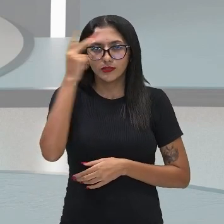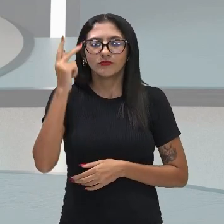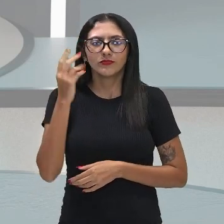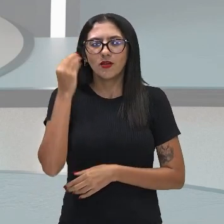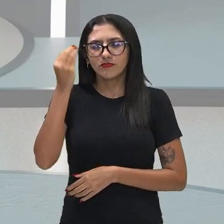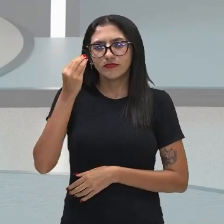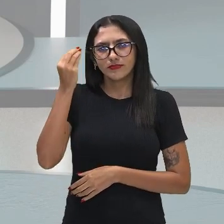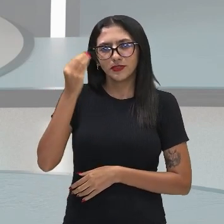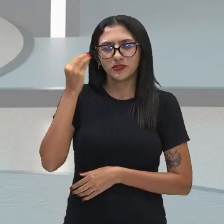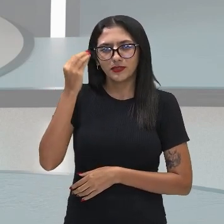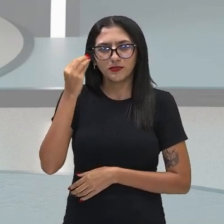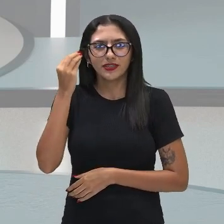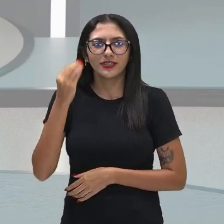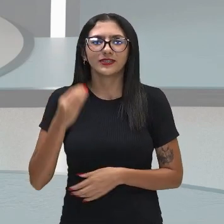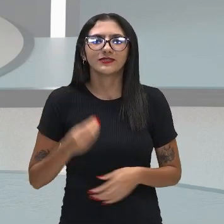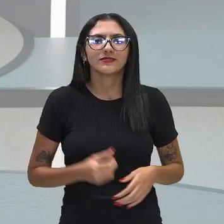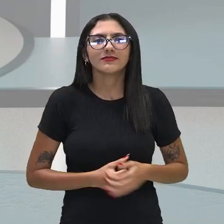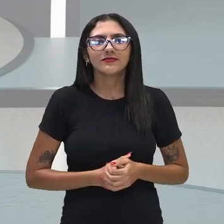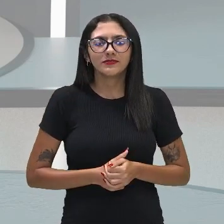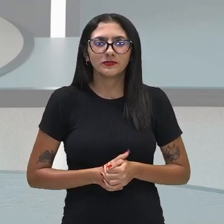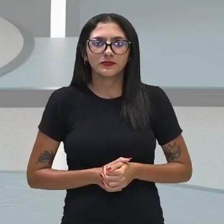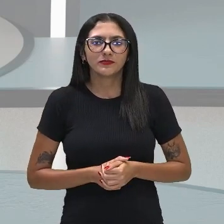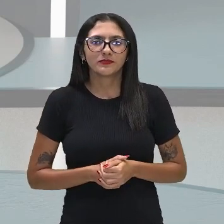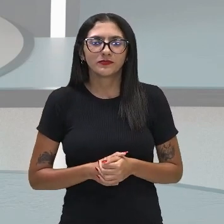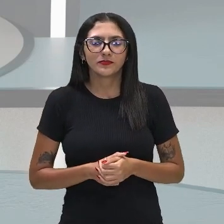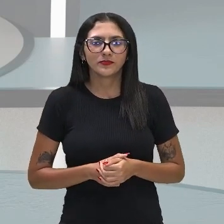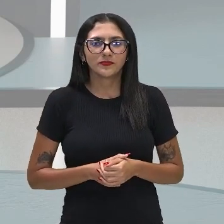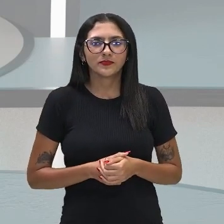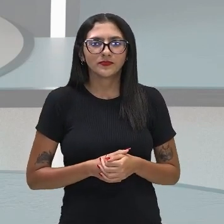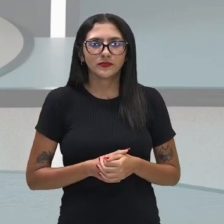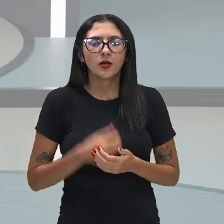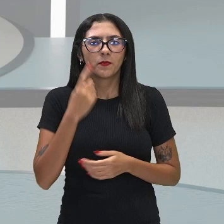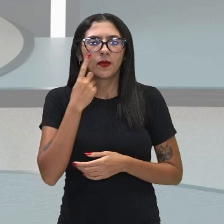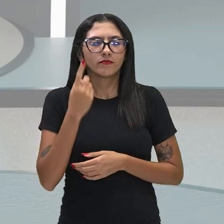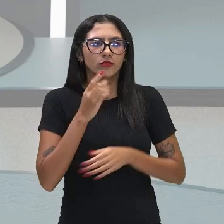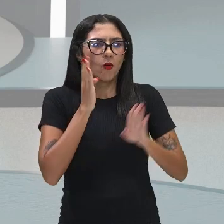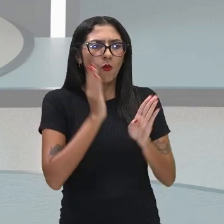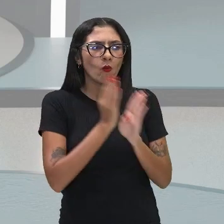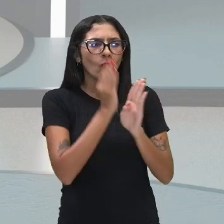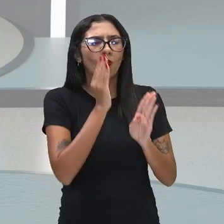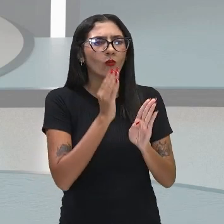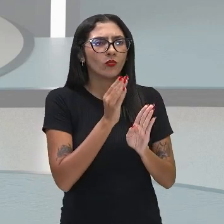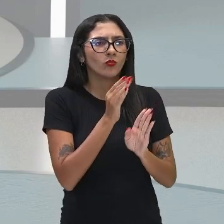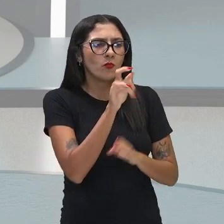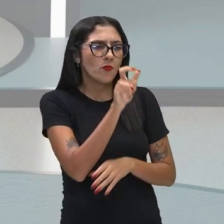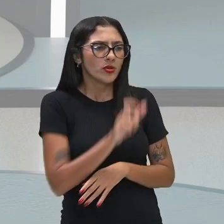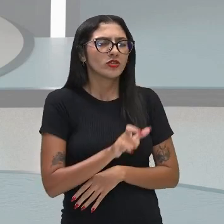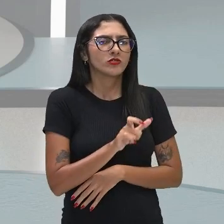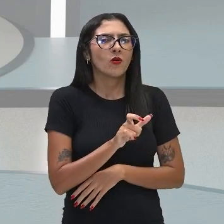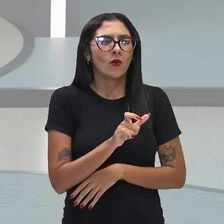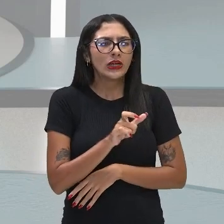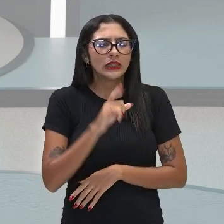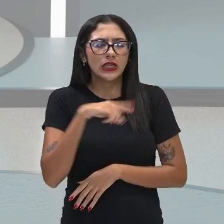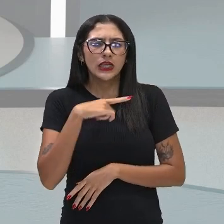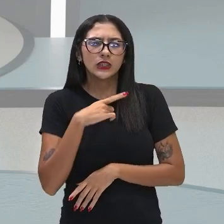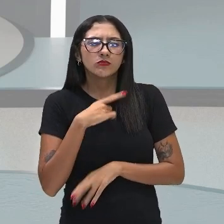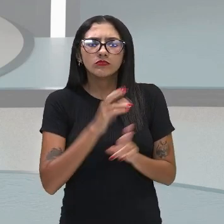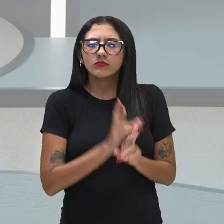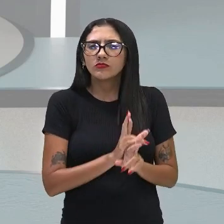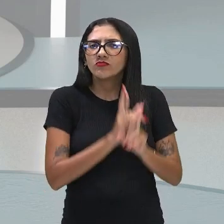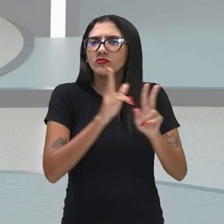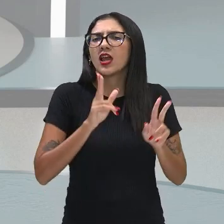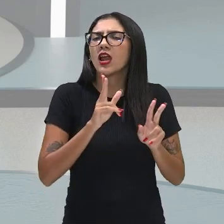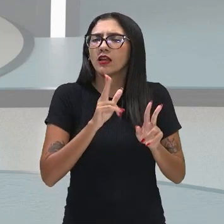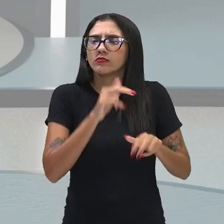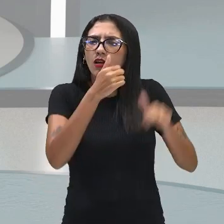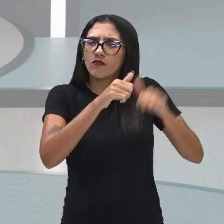Observar, olhou, viu que aquele atleta ali tem uma reação diferente, ele